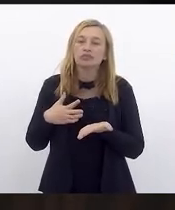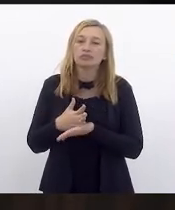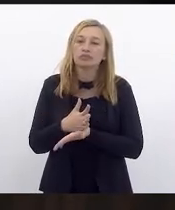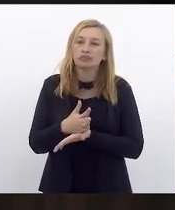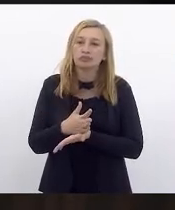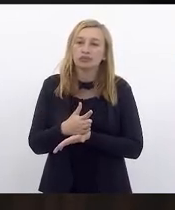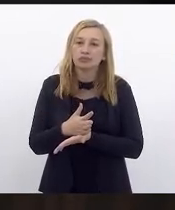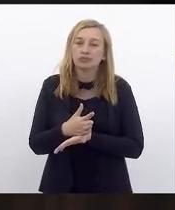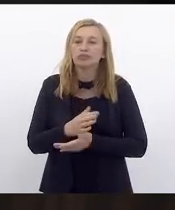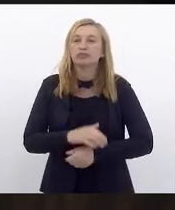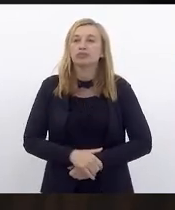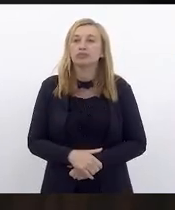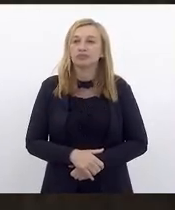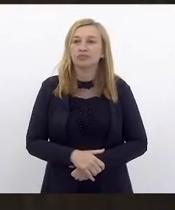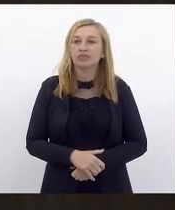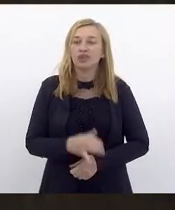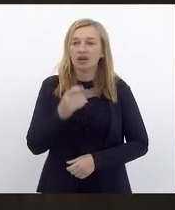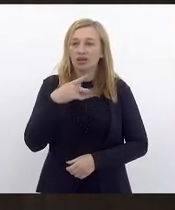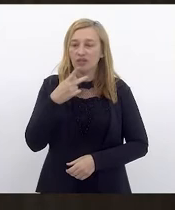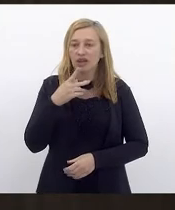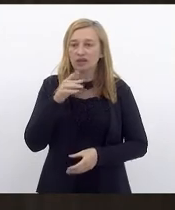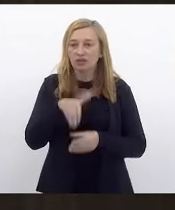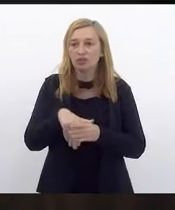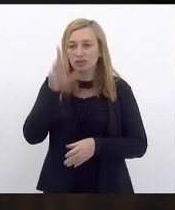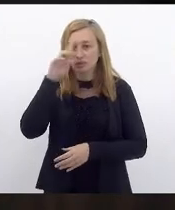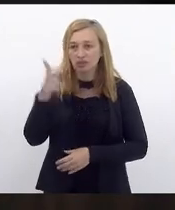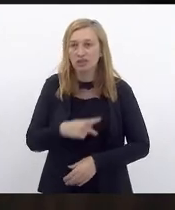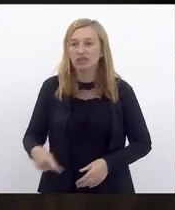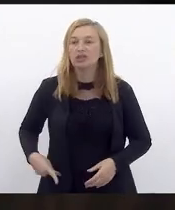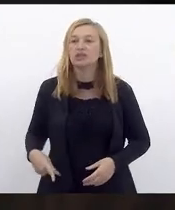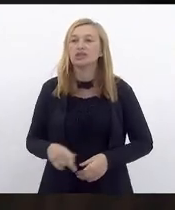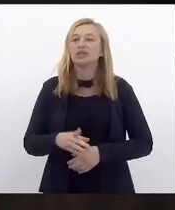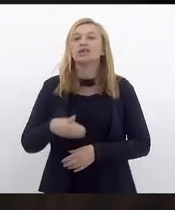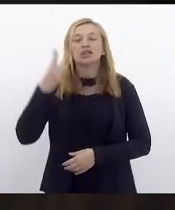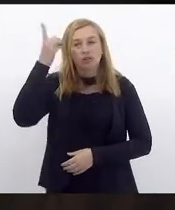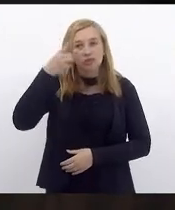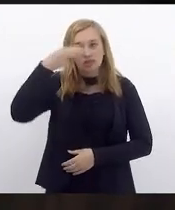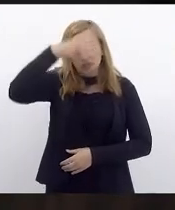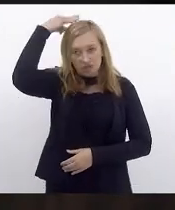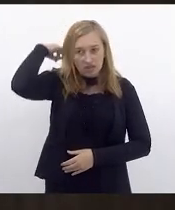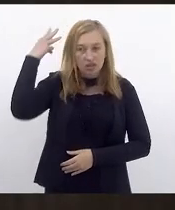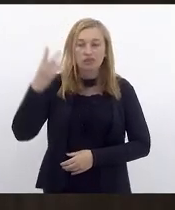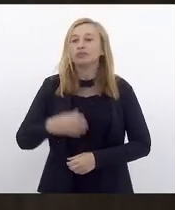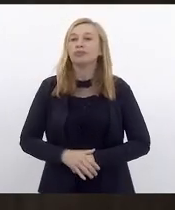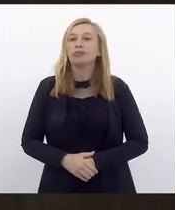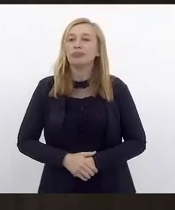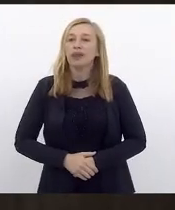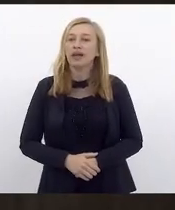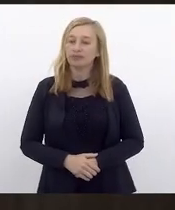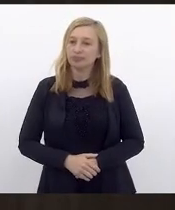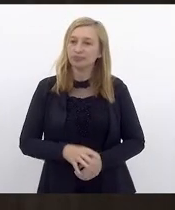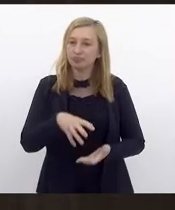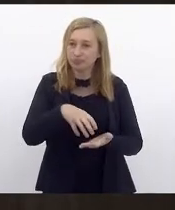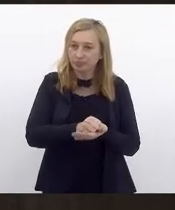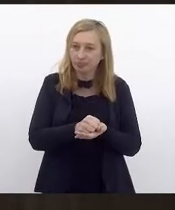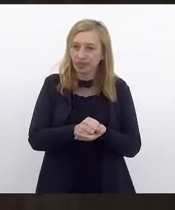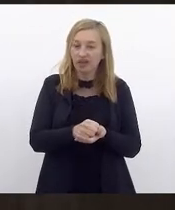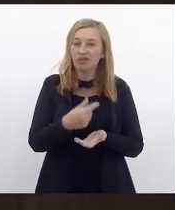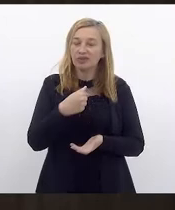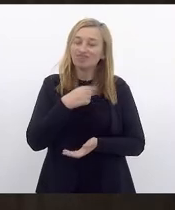Aprovado vai à promulgação. Declaração de voto, presidente. Declaração de voto, deputado Márcio Pacheco. Eu só queria registrar que eu